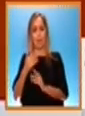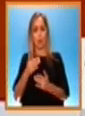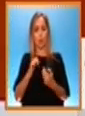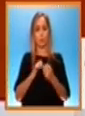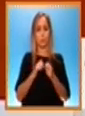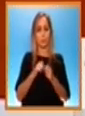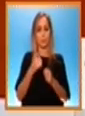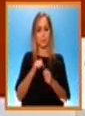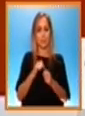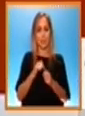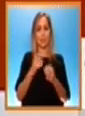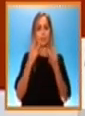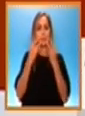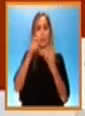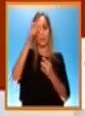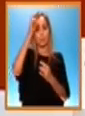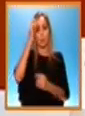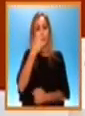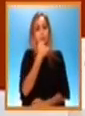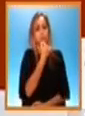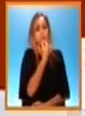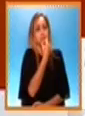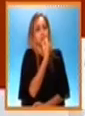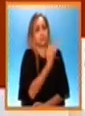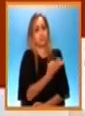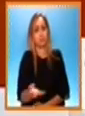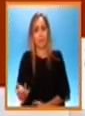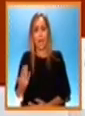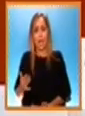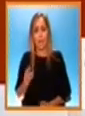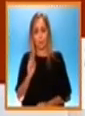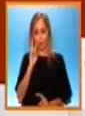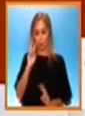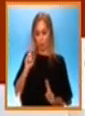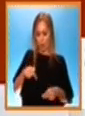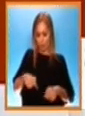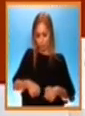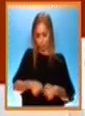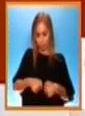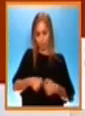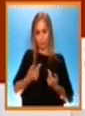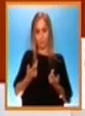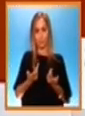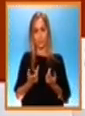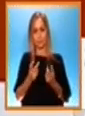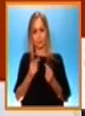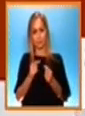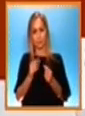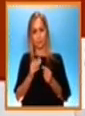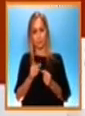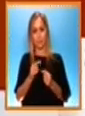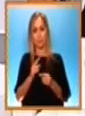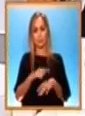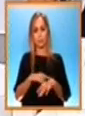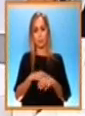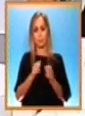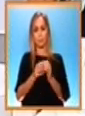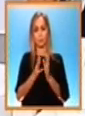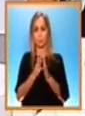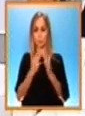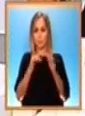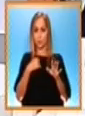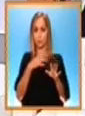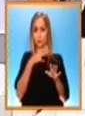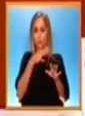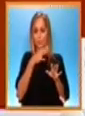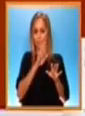está cheio de teatro intelectual. Portugal está cheio de teatro a olhar para o seu umbigo. E infelizmente mas o que acontece... Mas falta, tem que haver espaço para não, todos. Não. Eu vou-te só explicar